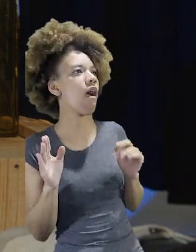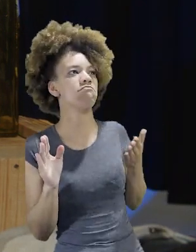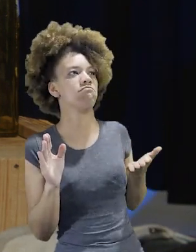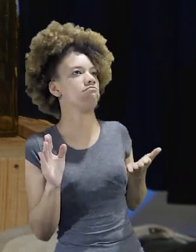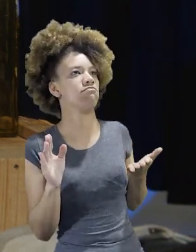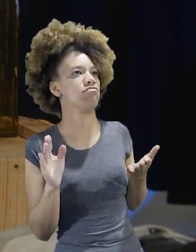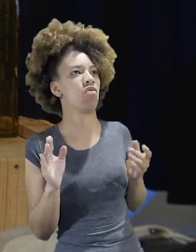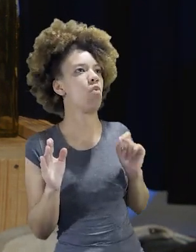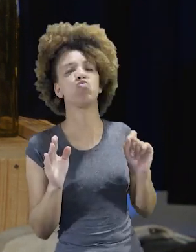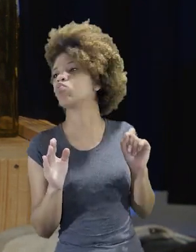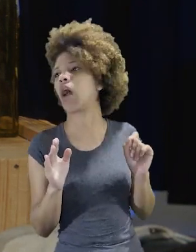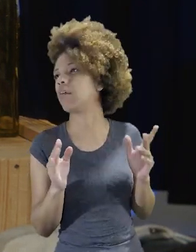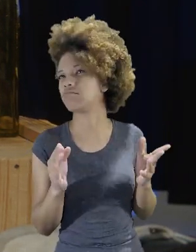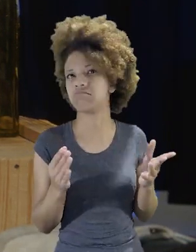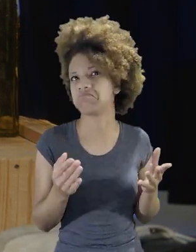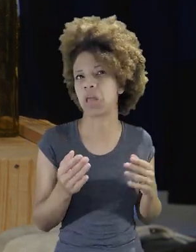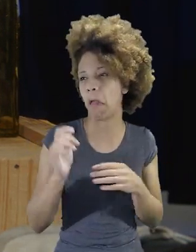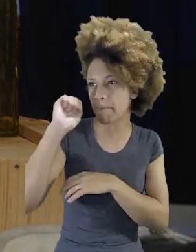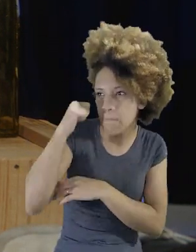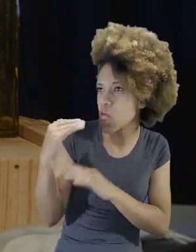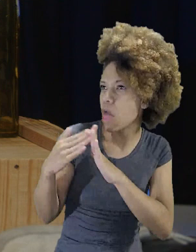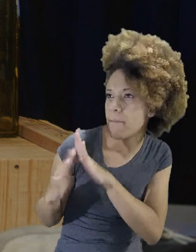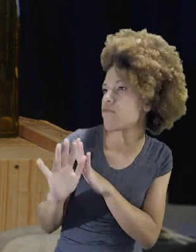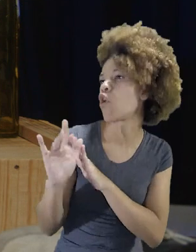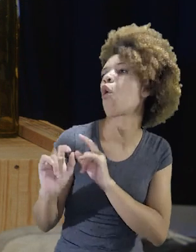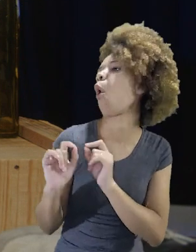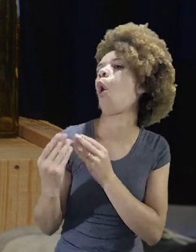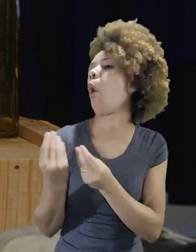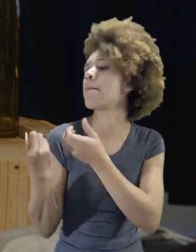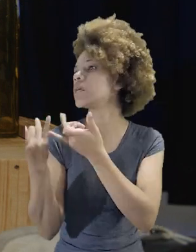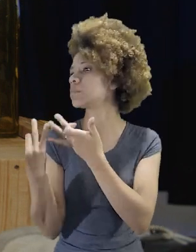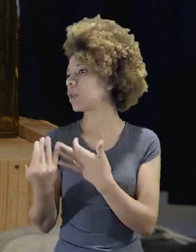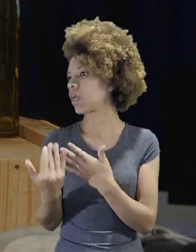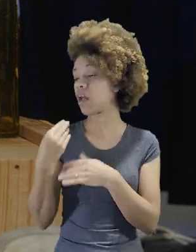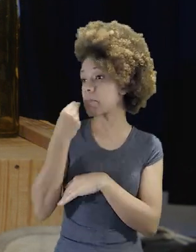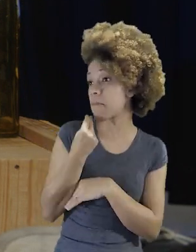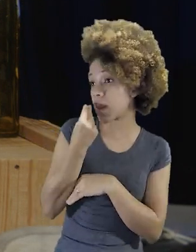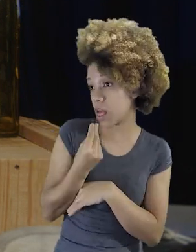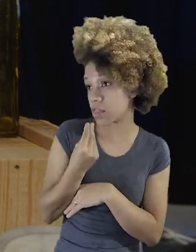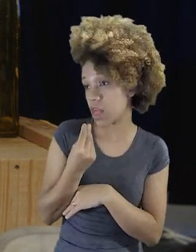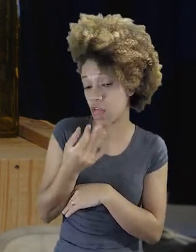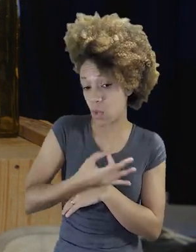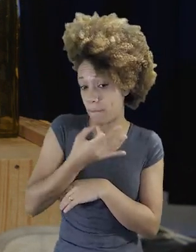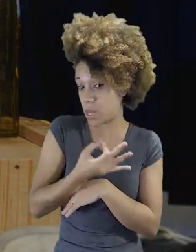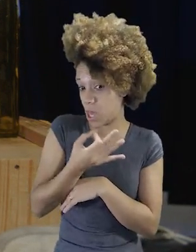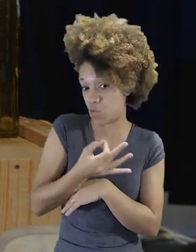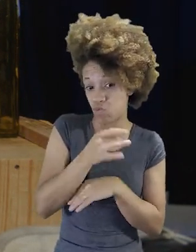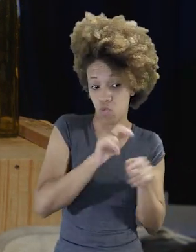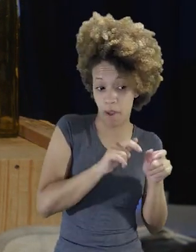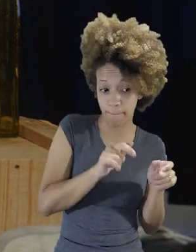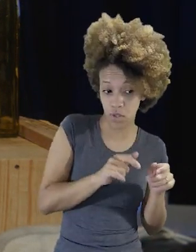periférico Como ele como ele Conta isso do ponto de vista de alguém do capão mas ele consegue